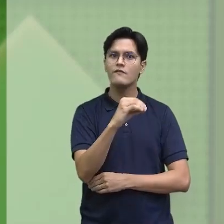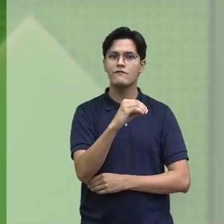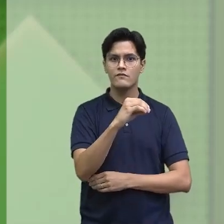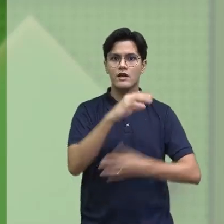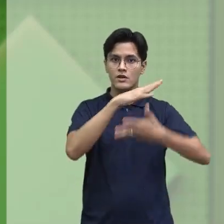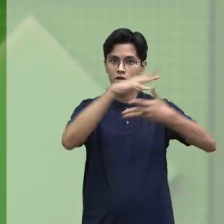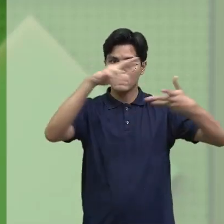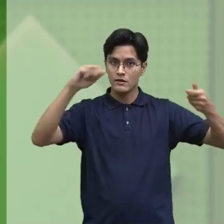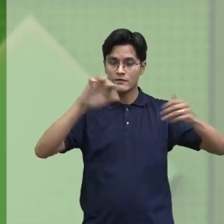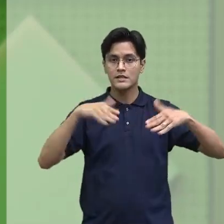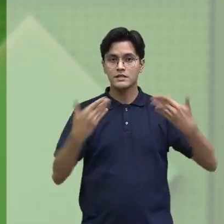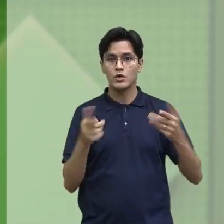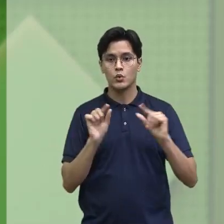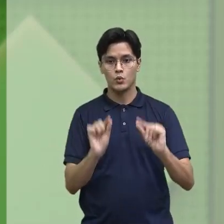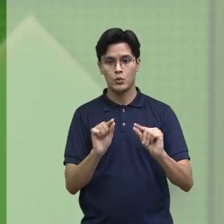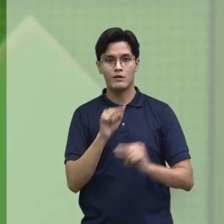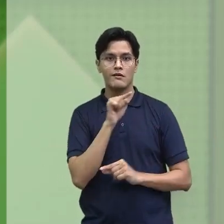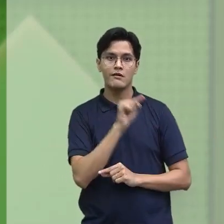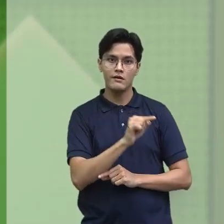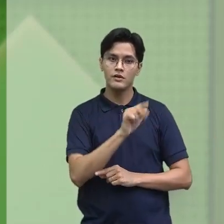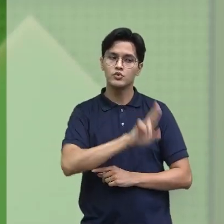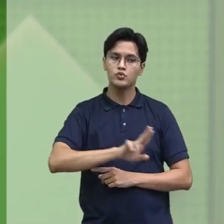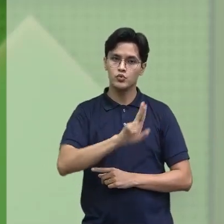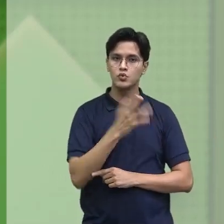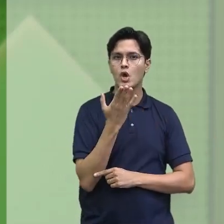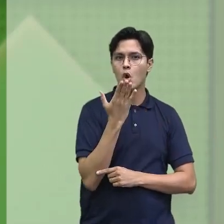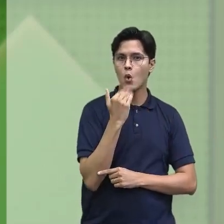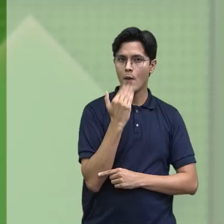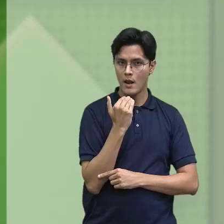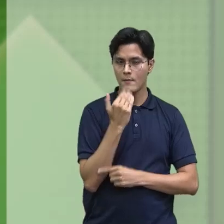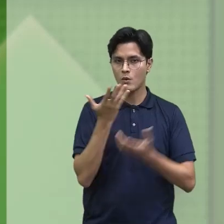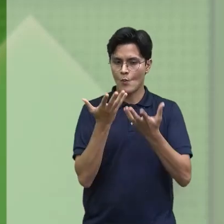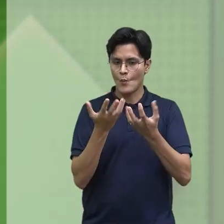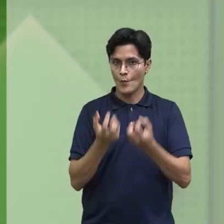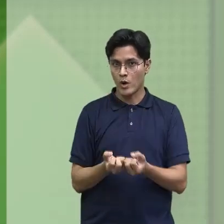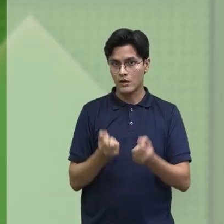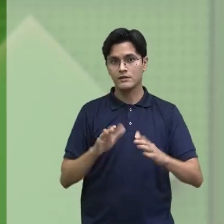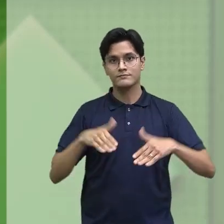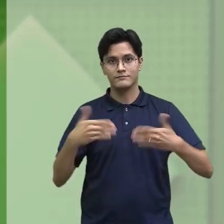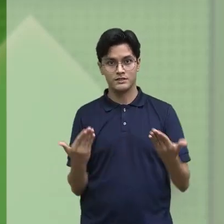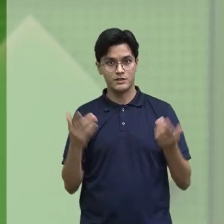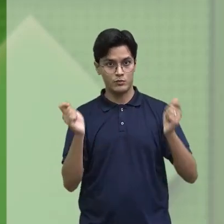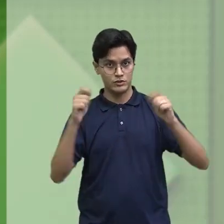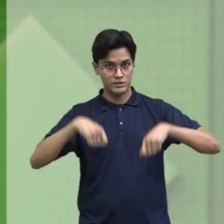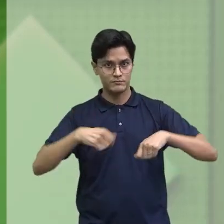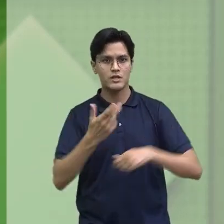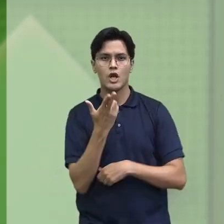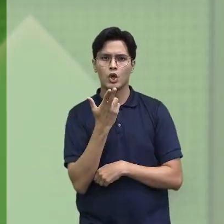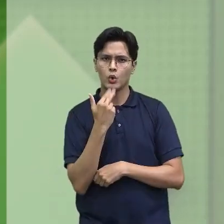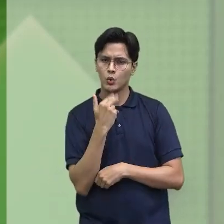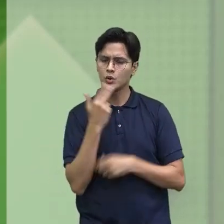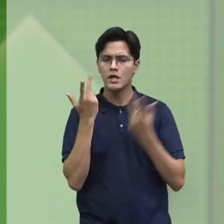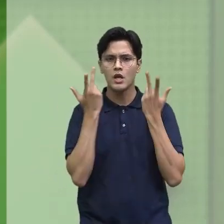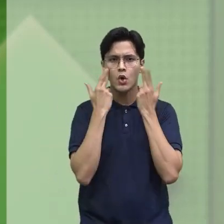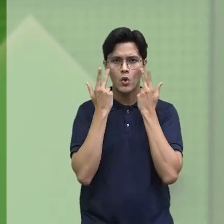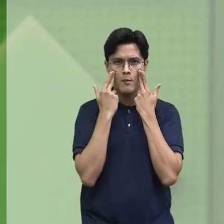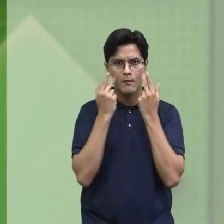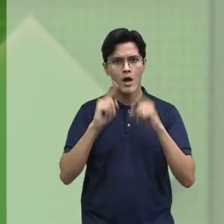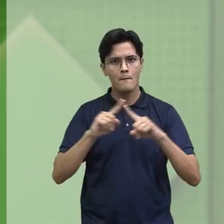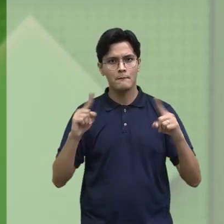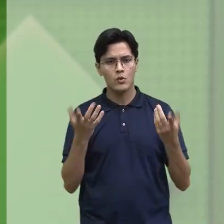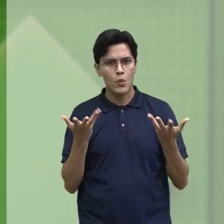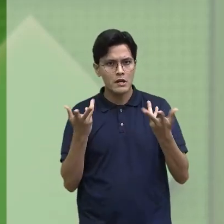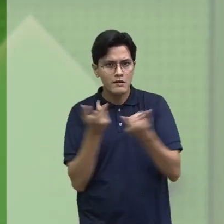alimentos liofilizados, né, desidratados, e assim elas conseguem se nutrir normalmente, sem perder a qualidade